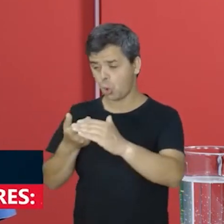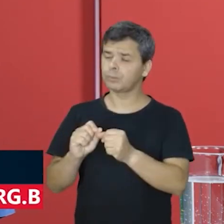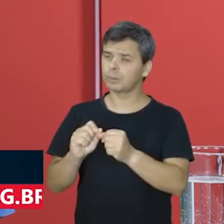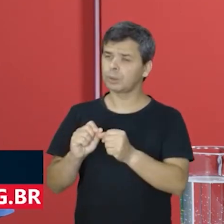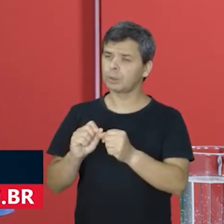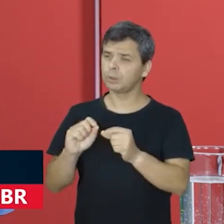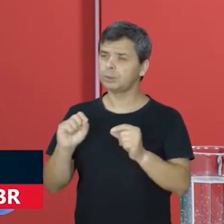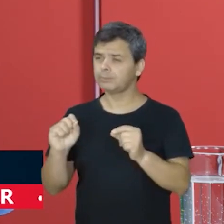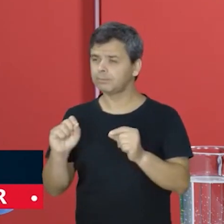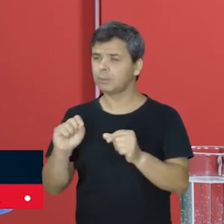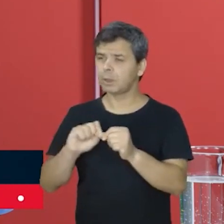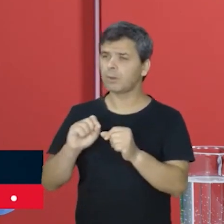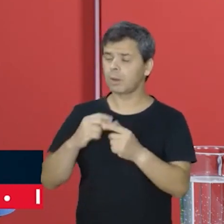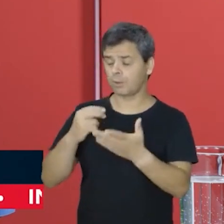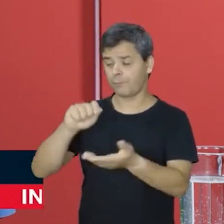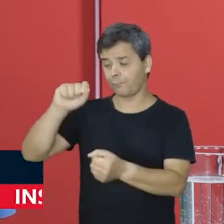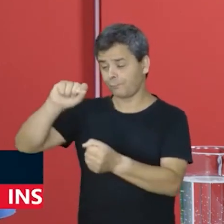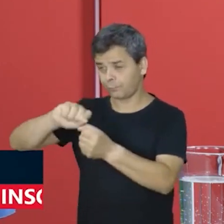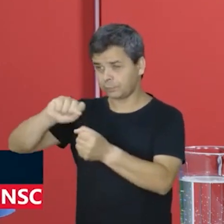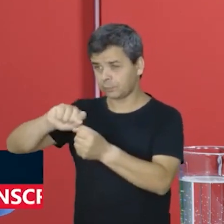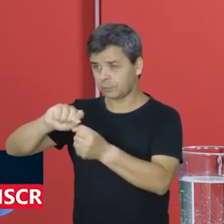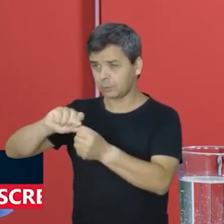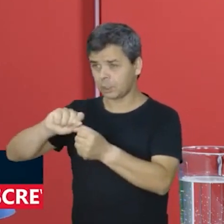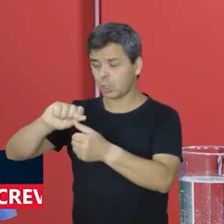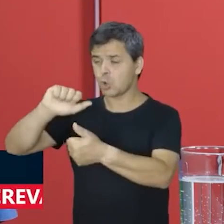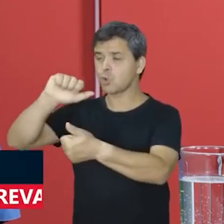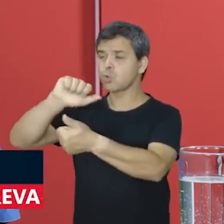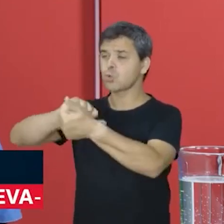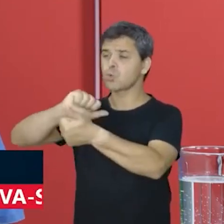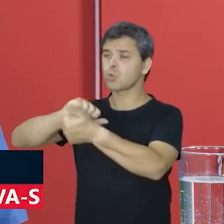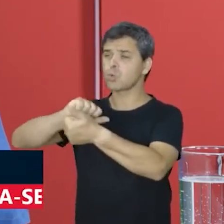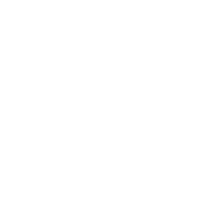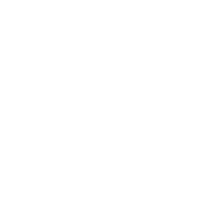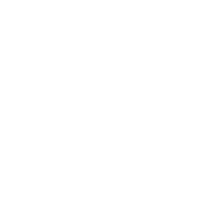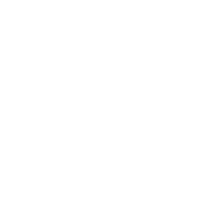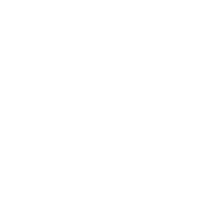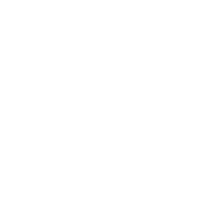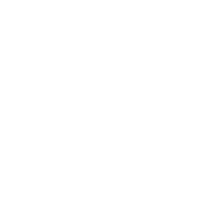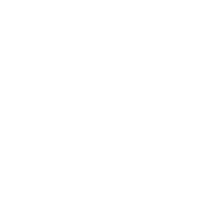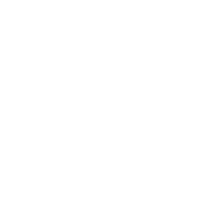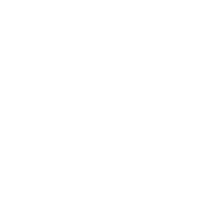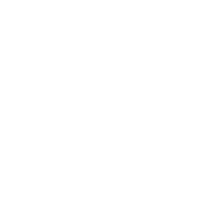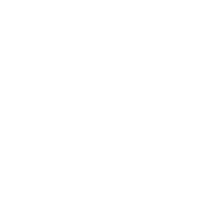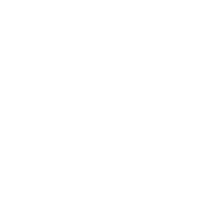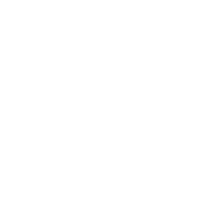que devem e serão aplicados com qualidade de vida.